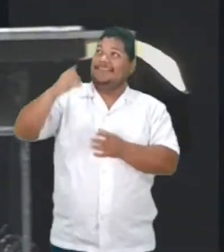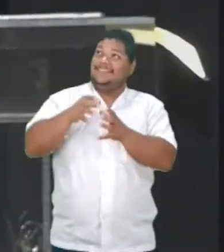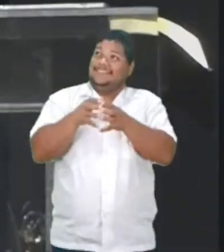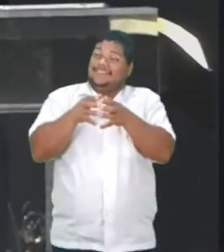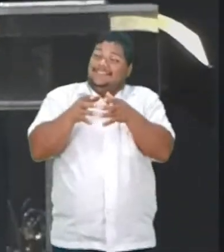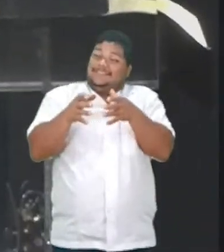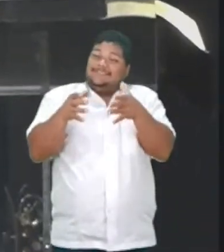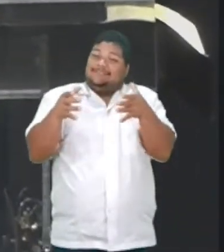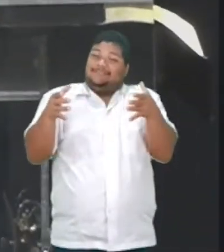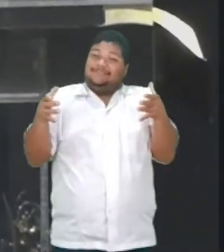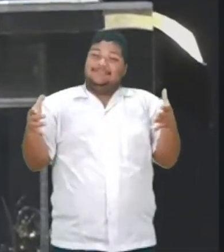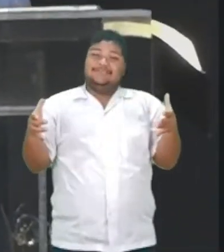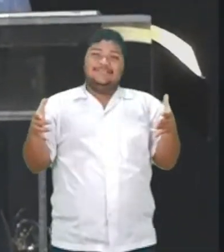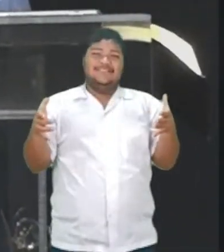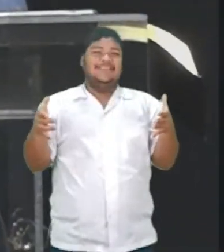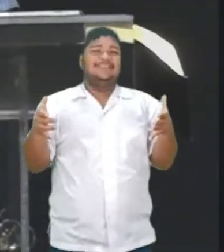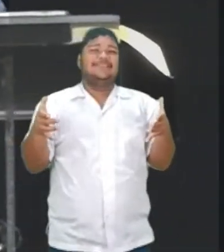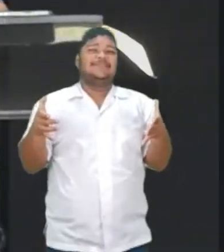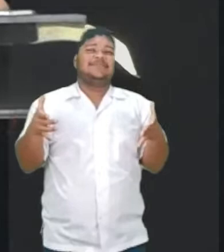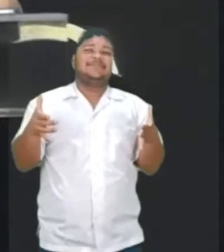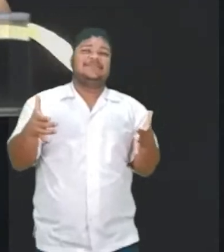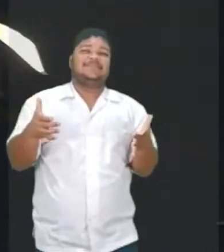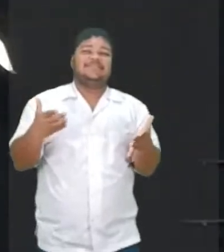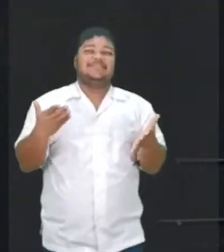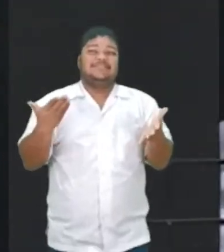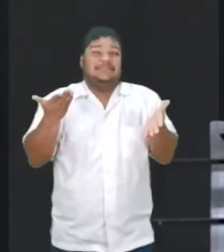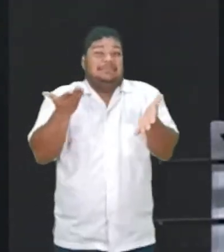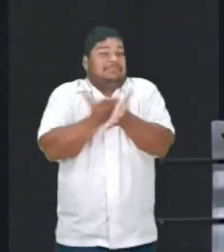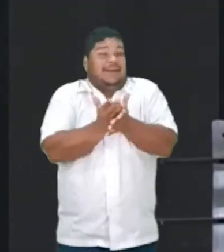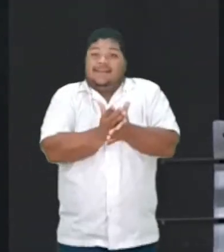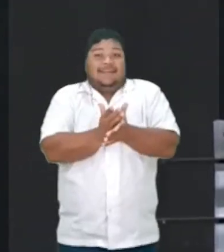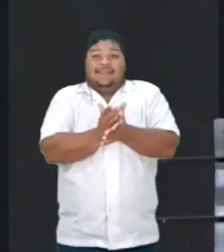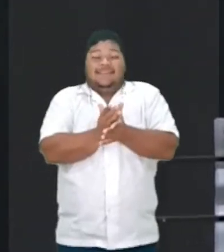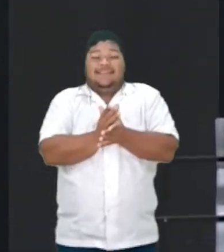para por aí, meu irmão. Ele é grande.